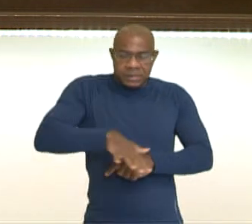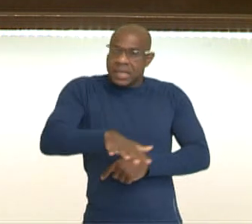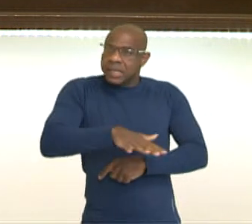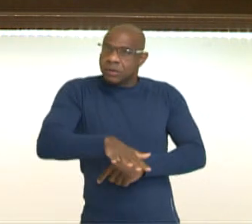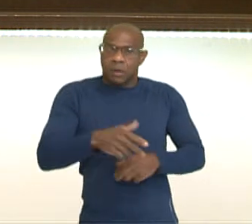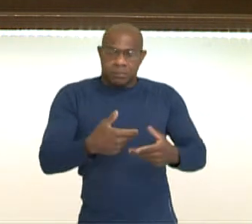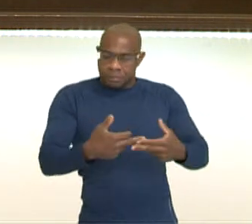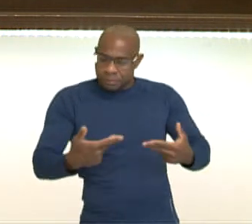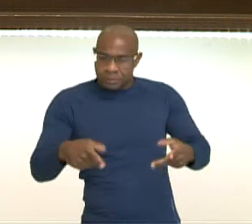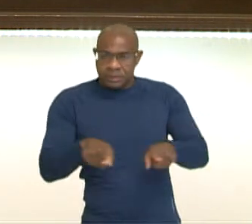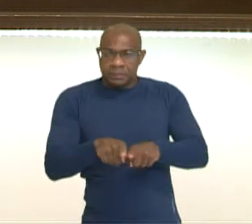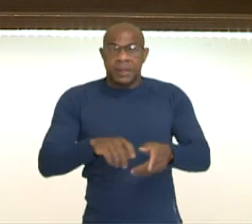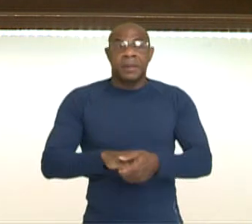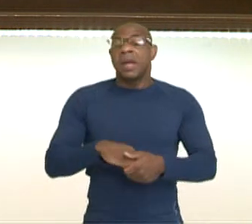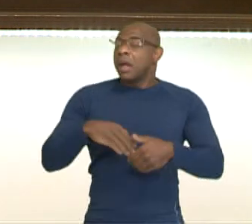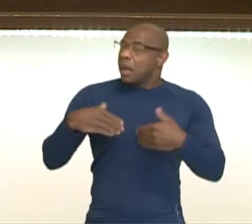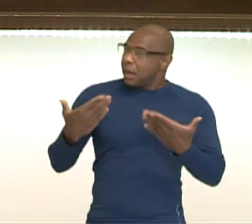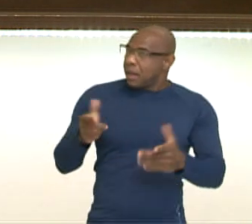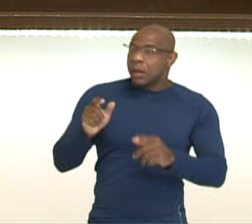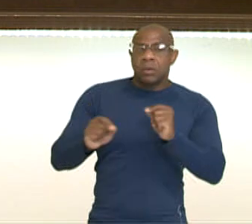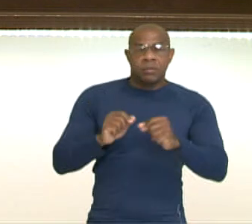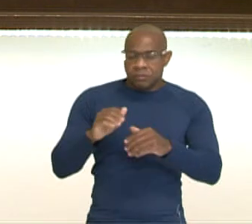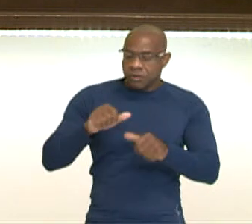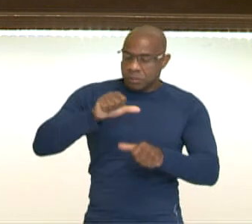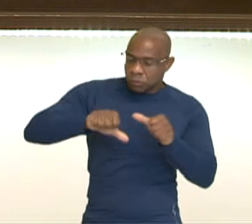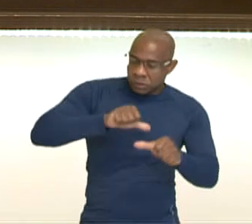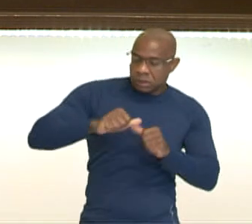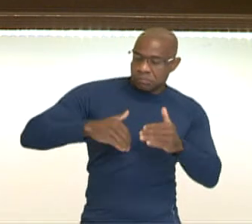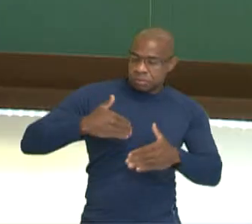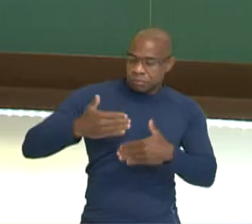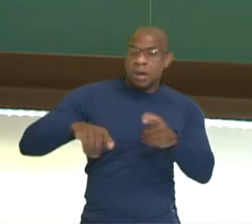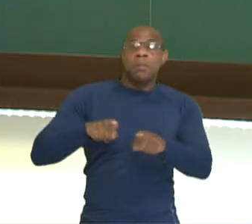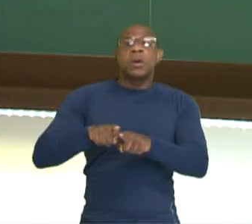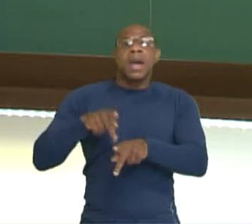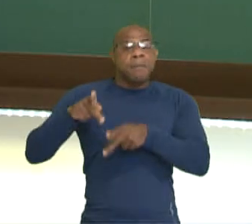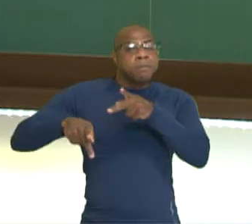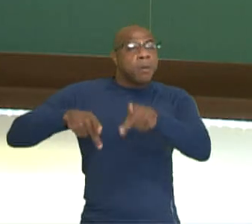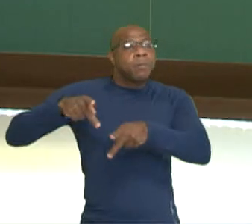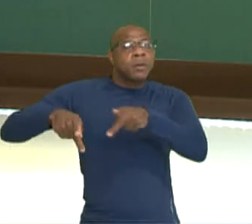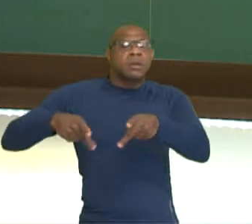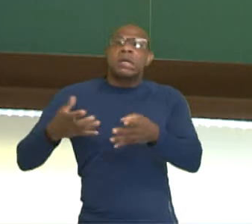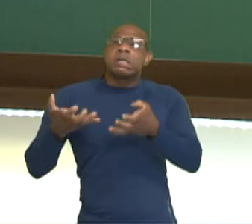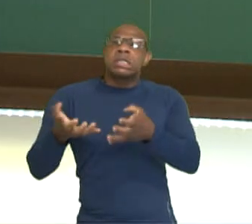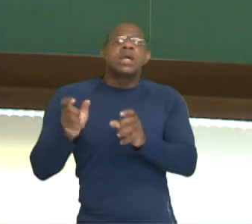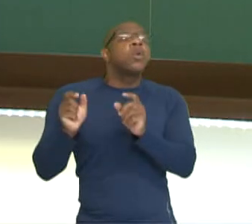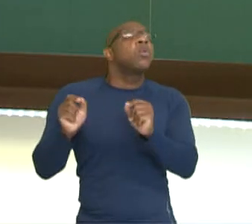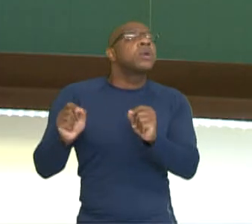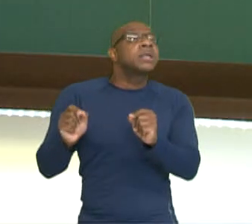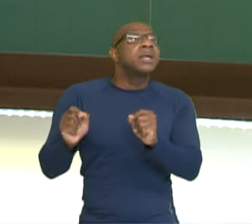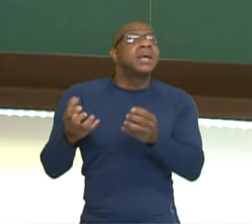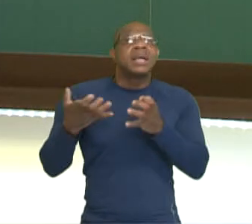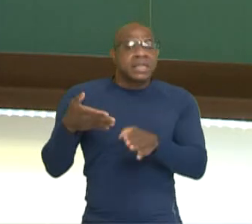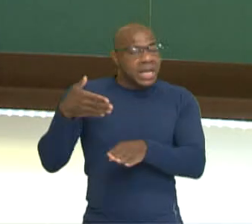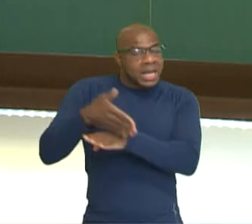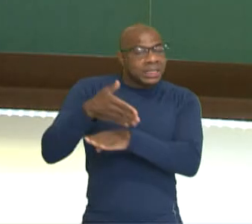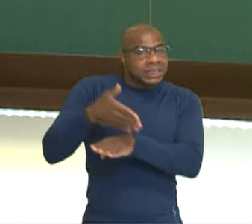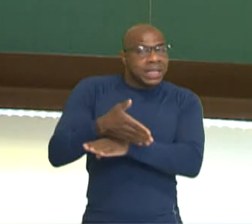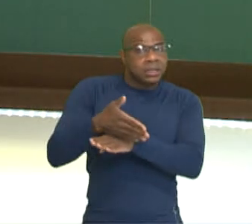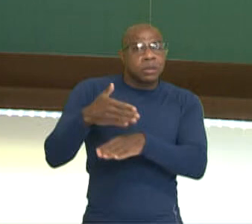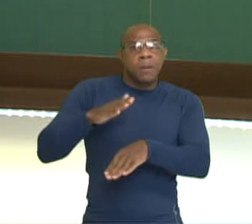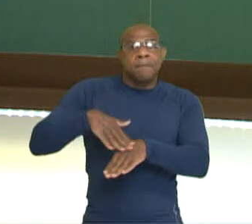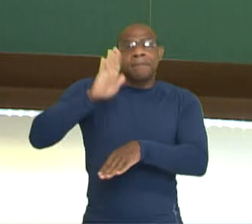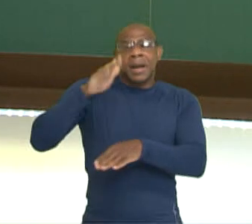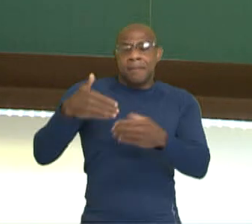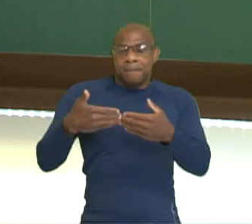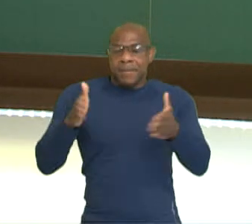absoluto. E isso, obviamente, foi mudando gradativamente porque a população requeria um acesso maior. Um dos